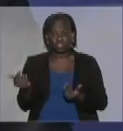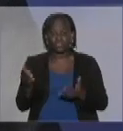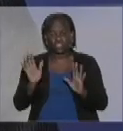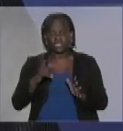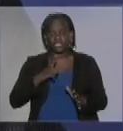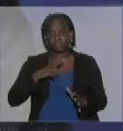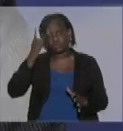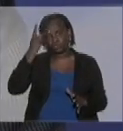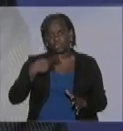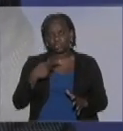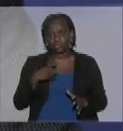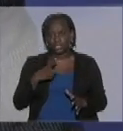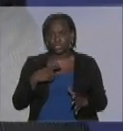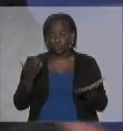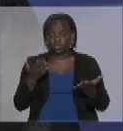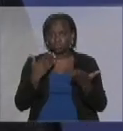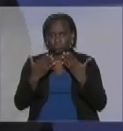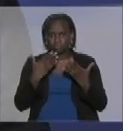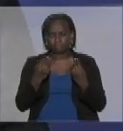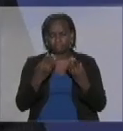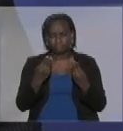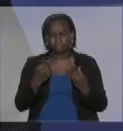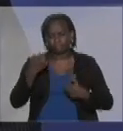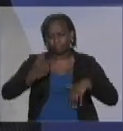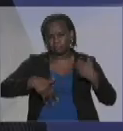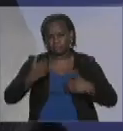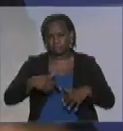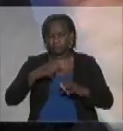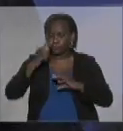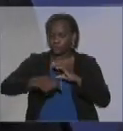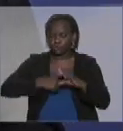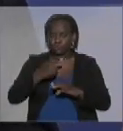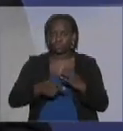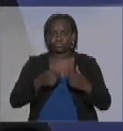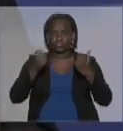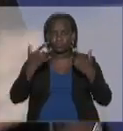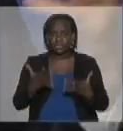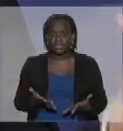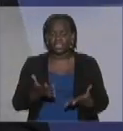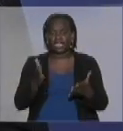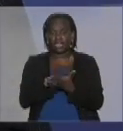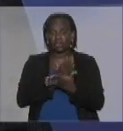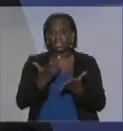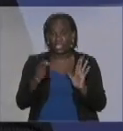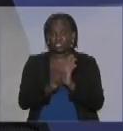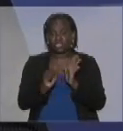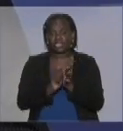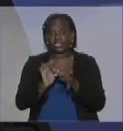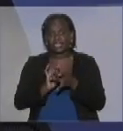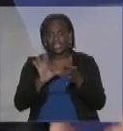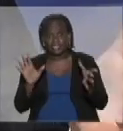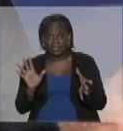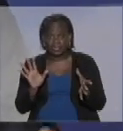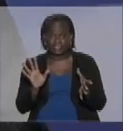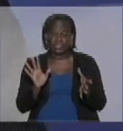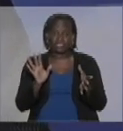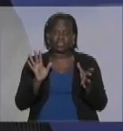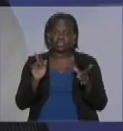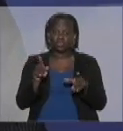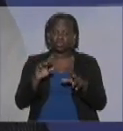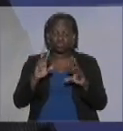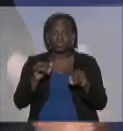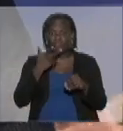coloca. Né? Existe hoje uma discussão muito grande no cenário mundial, na questão da descriminalização das drogas, e